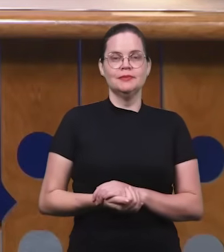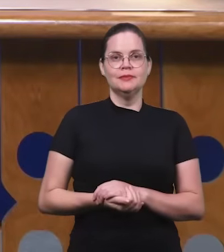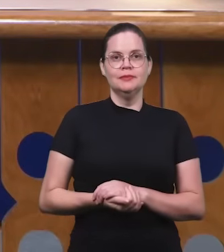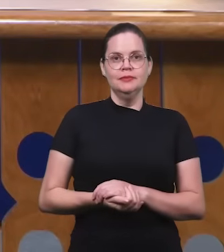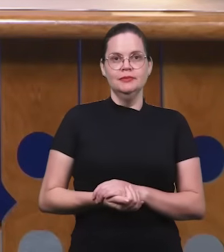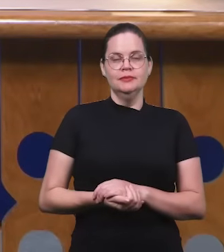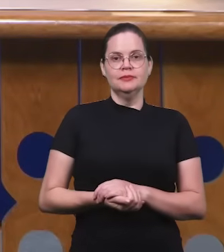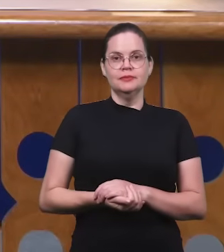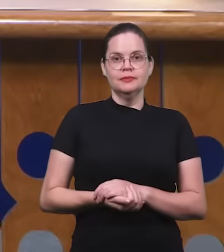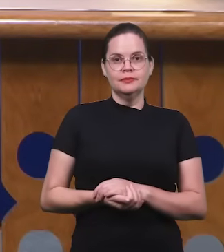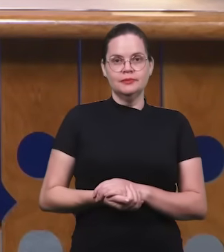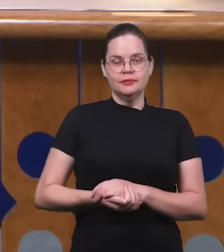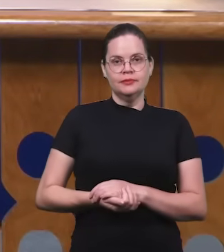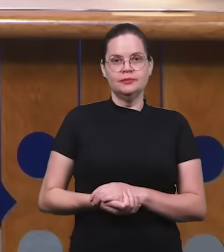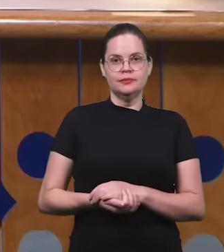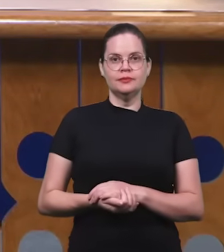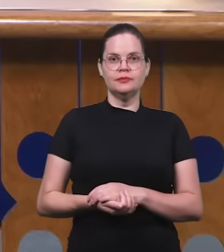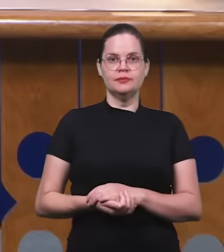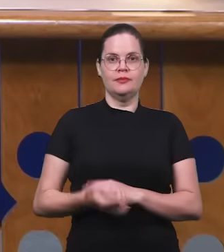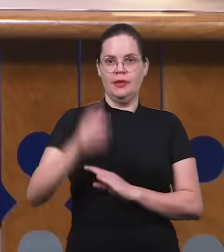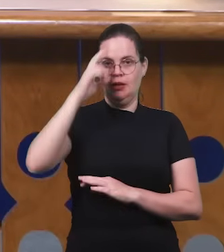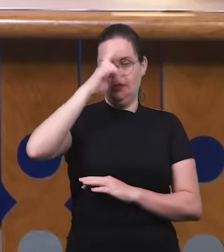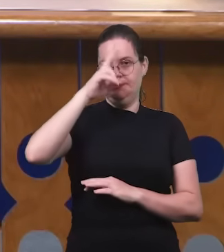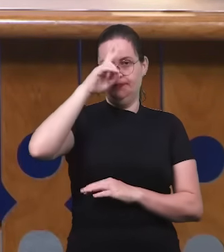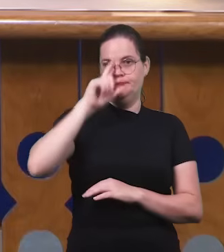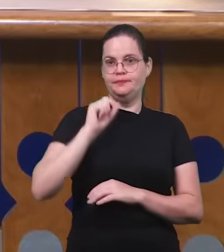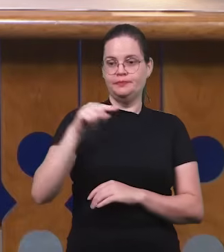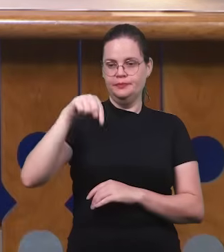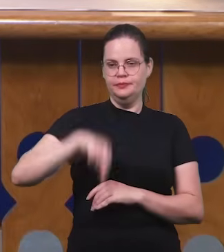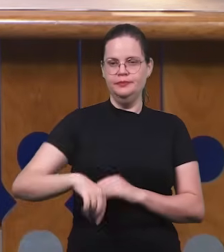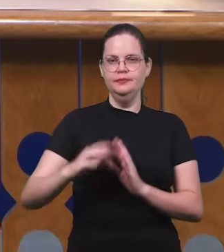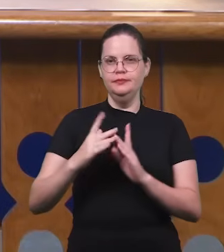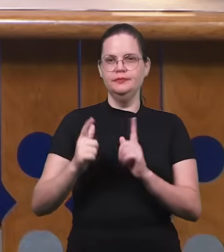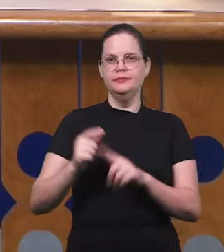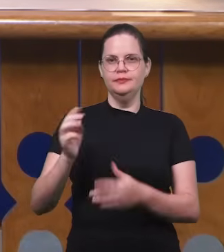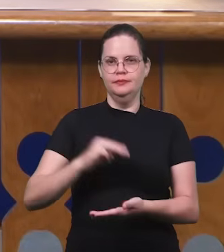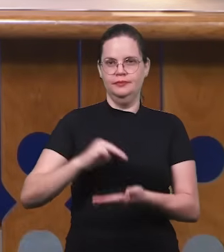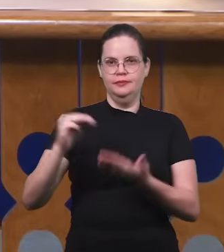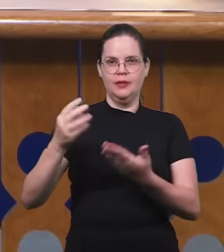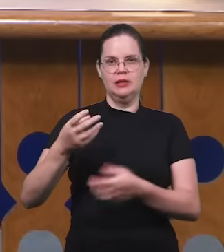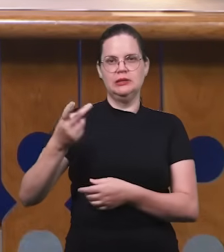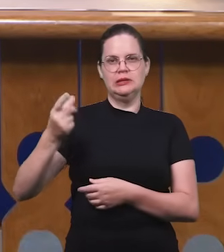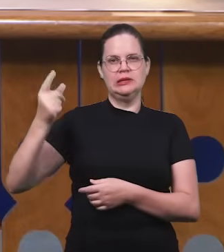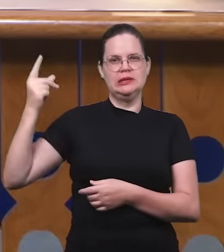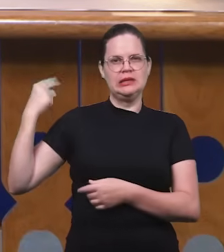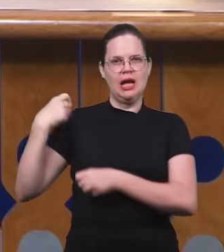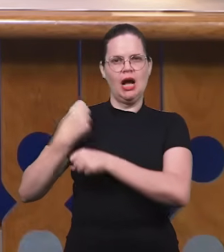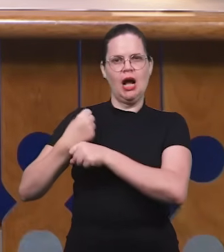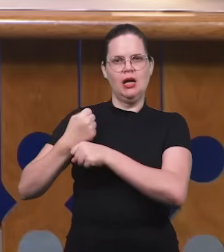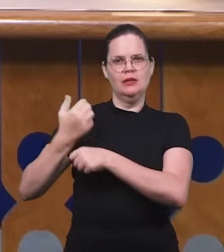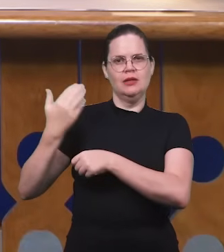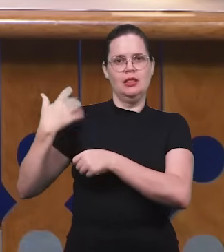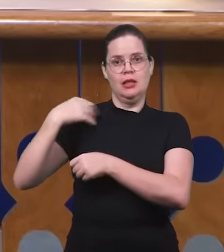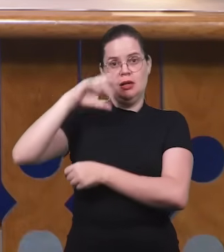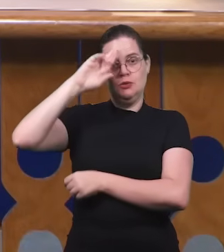que há muitos anos atrás o Senhor nos deu nesta obra uma diretriz que até